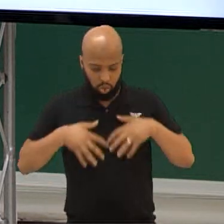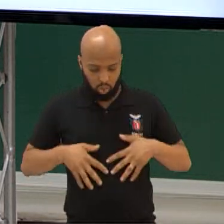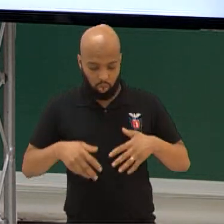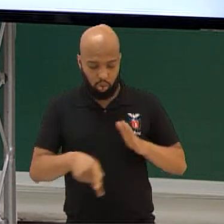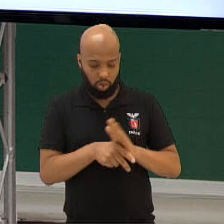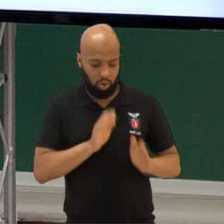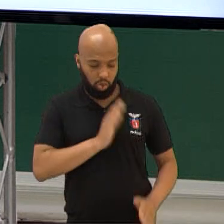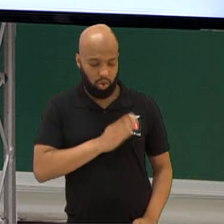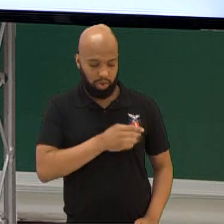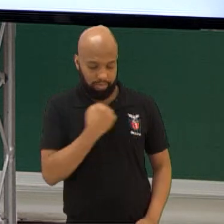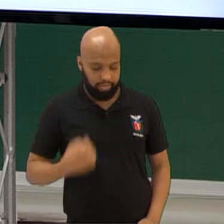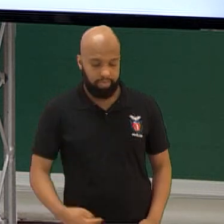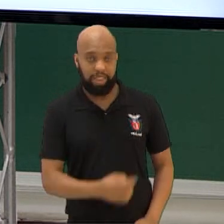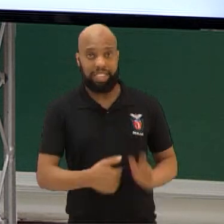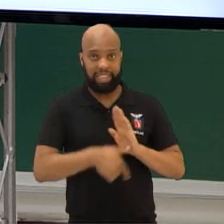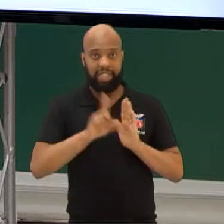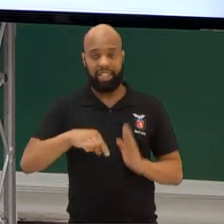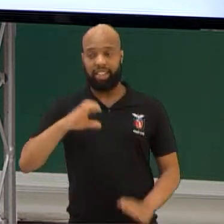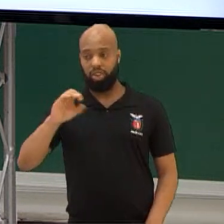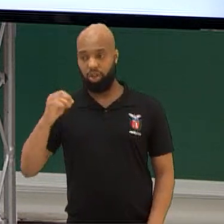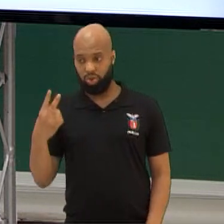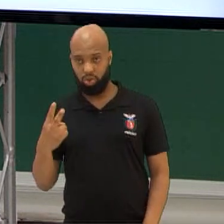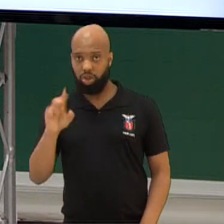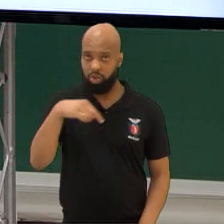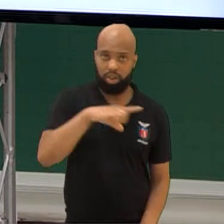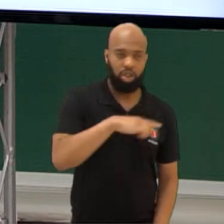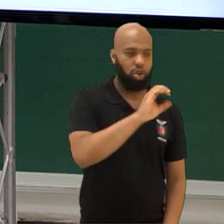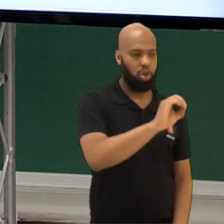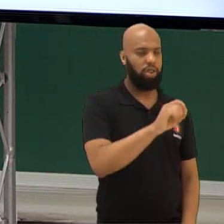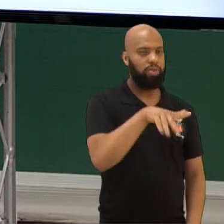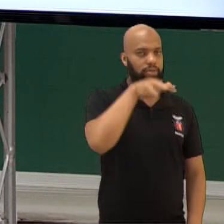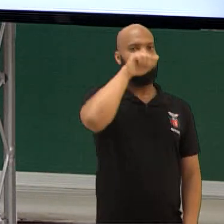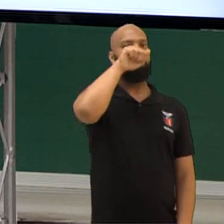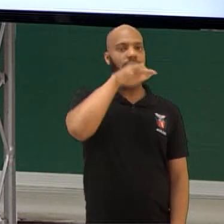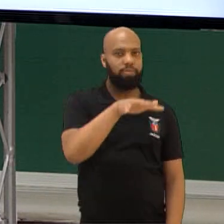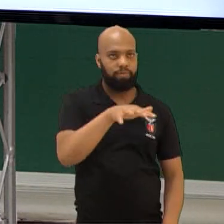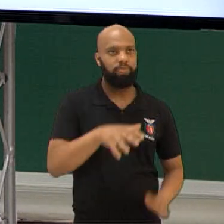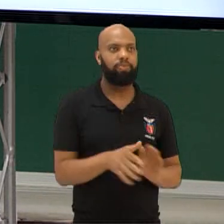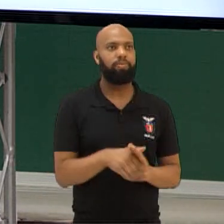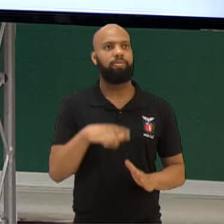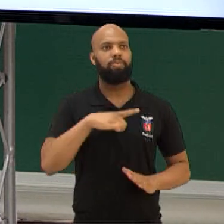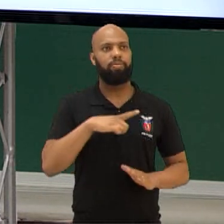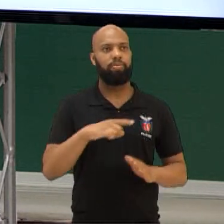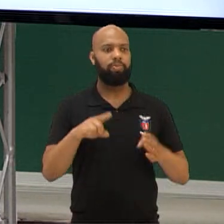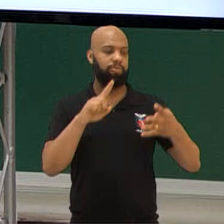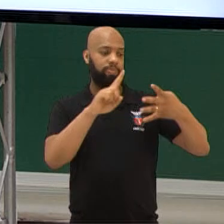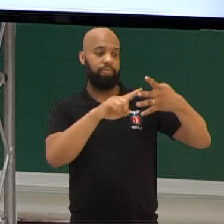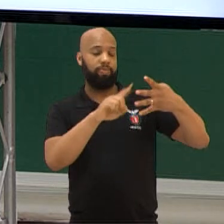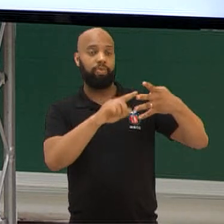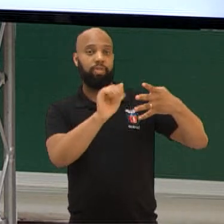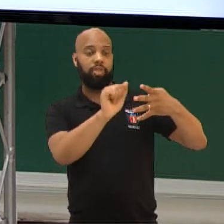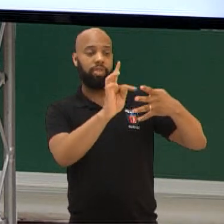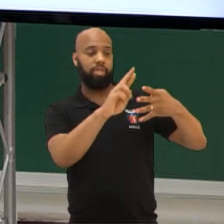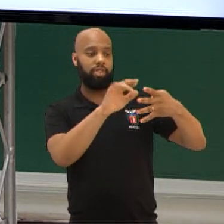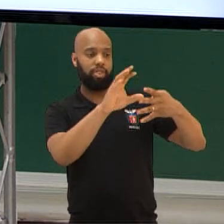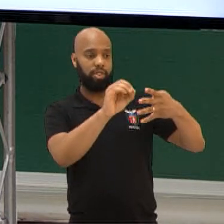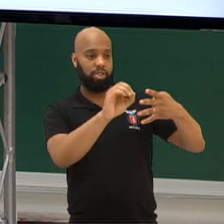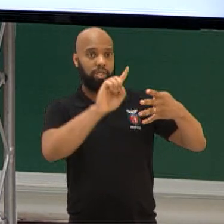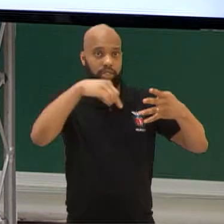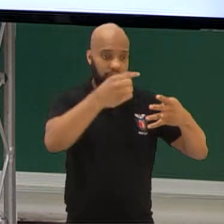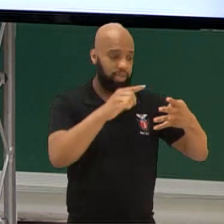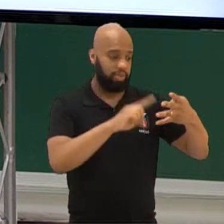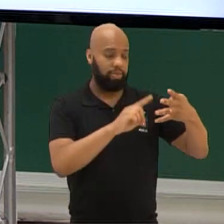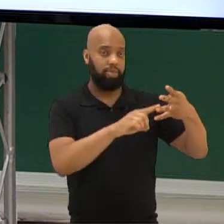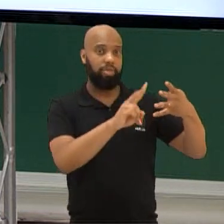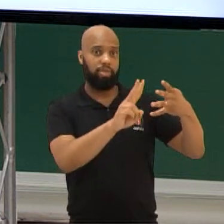carbônico, e agora eu vou sair do pulmão ali carregado de oxigênio. Então, ele é levado ao átrio esquerdo, depois para o